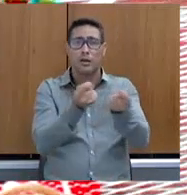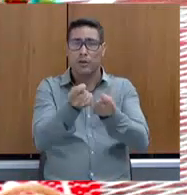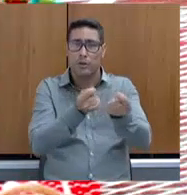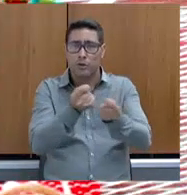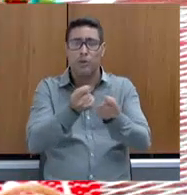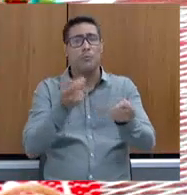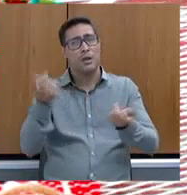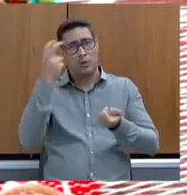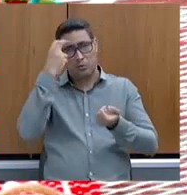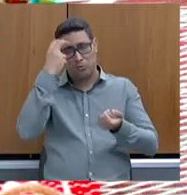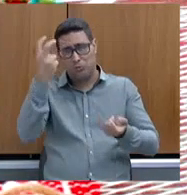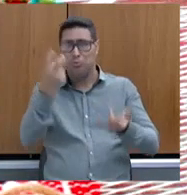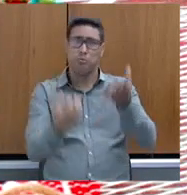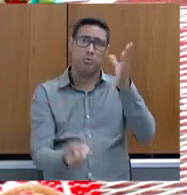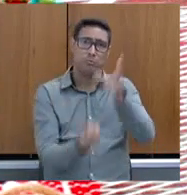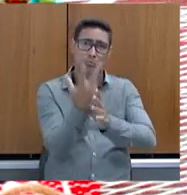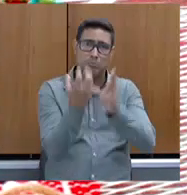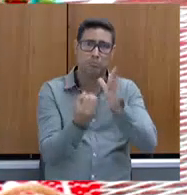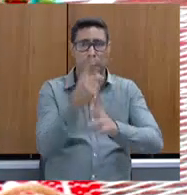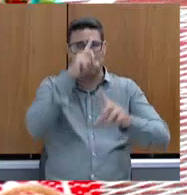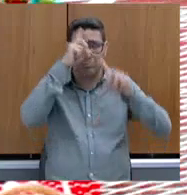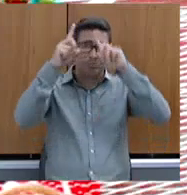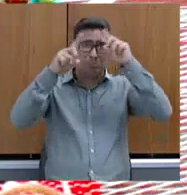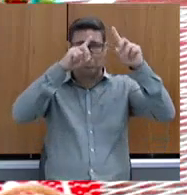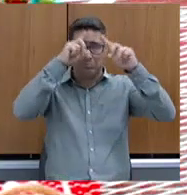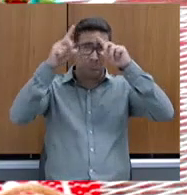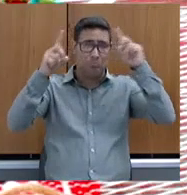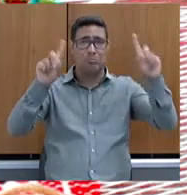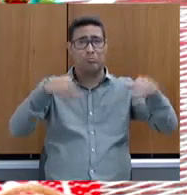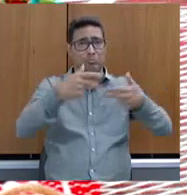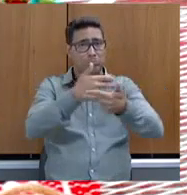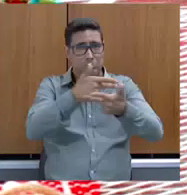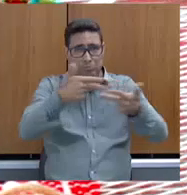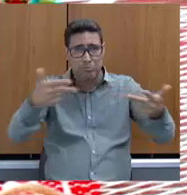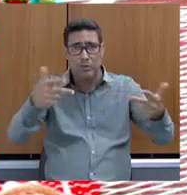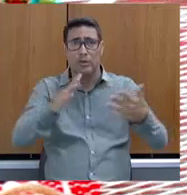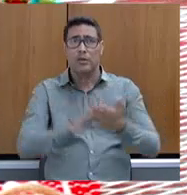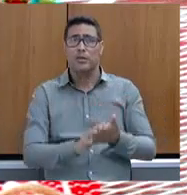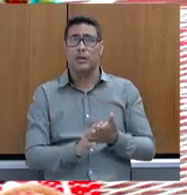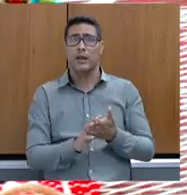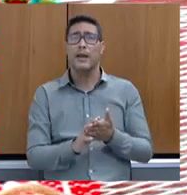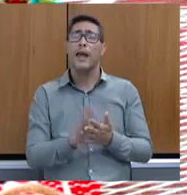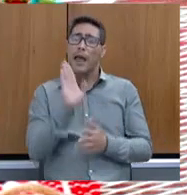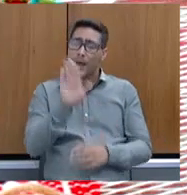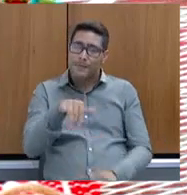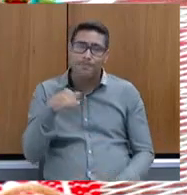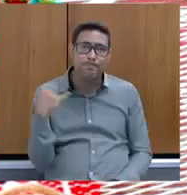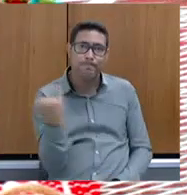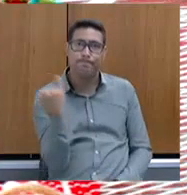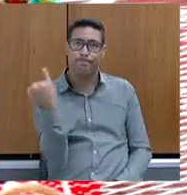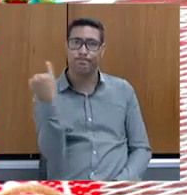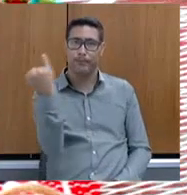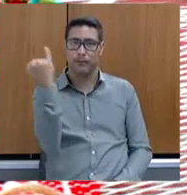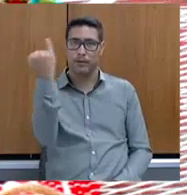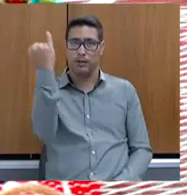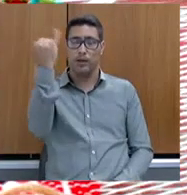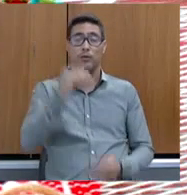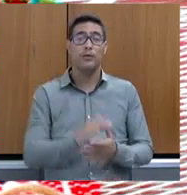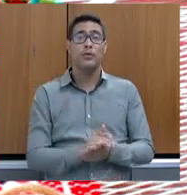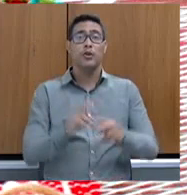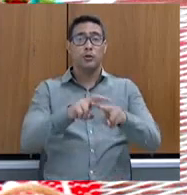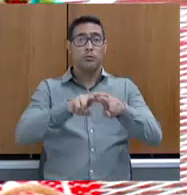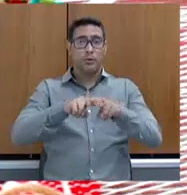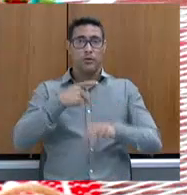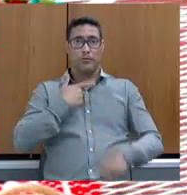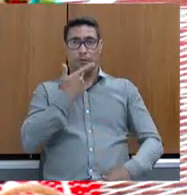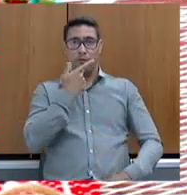criativa ou economia da criatividade um tema que mais contemporâneo é fundamental então quando eu